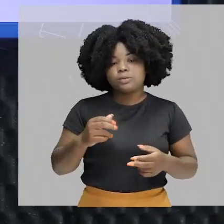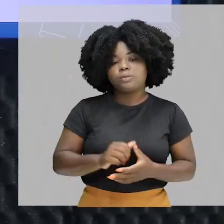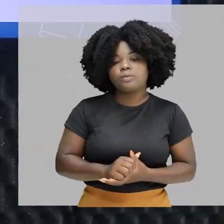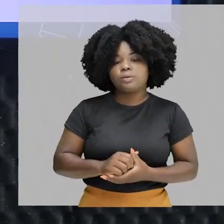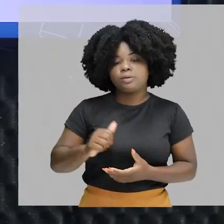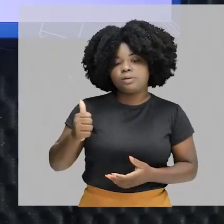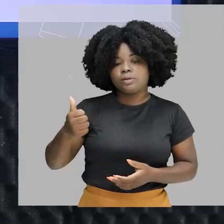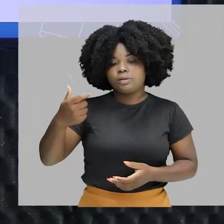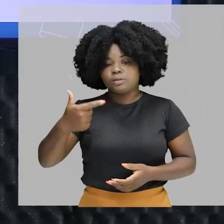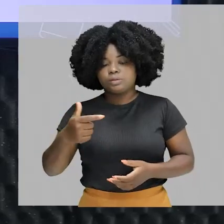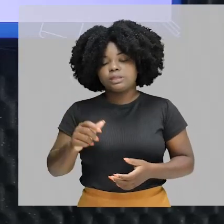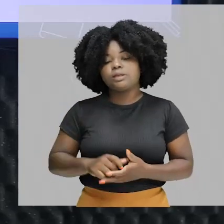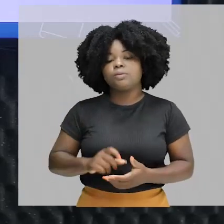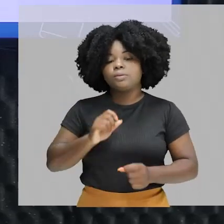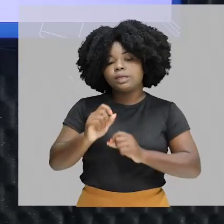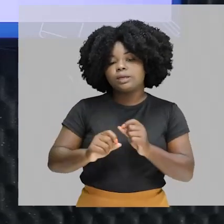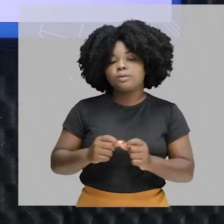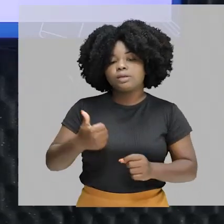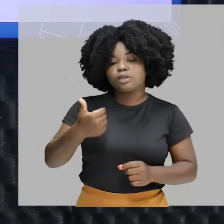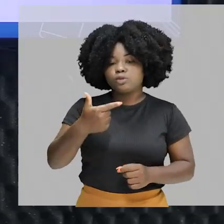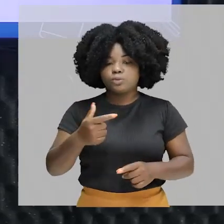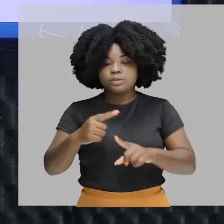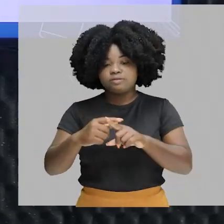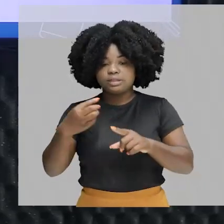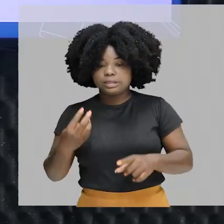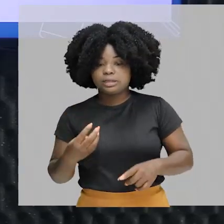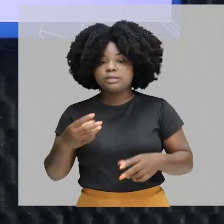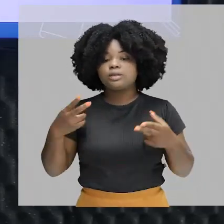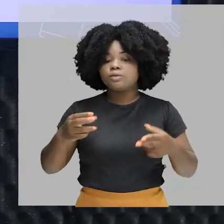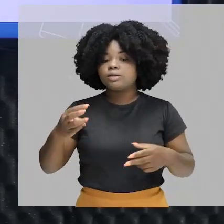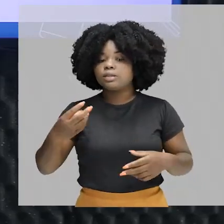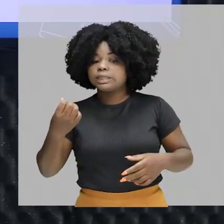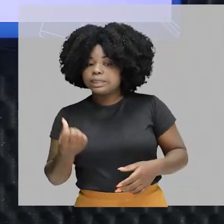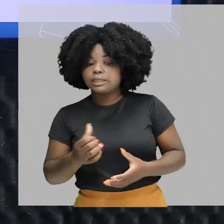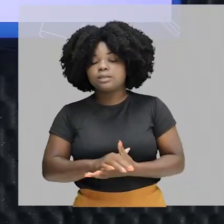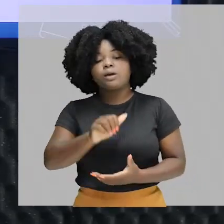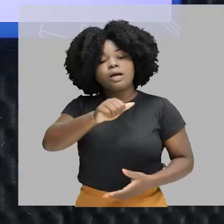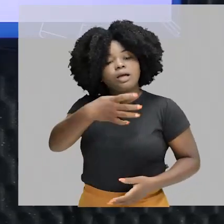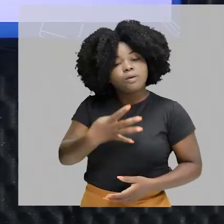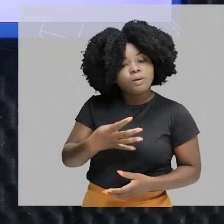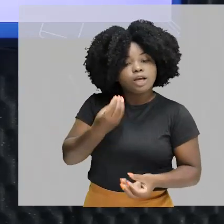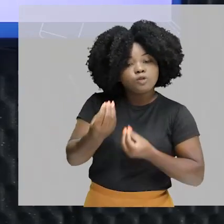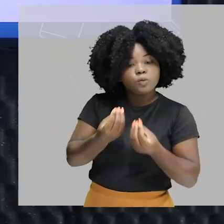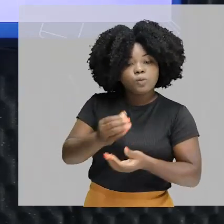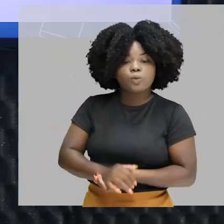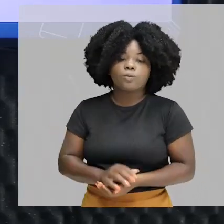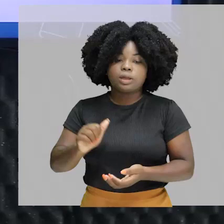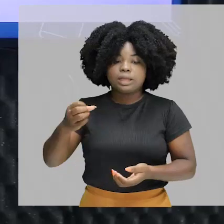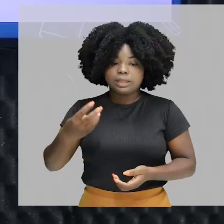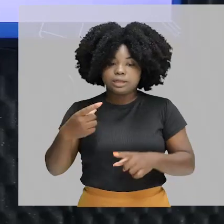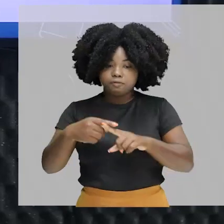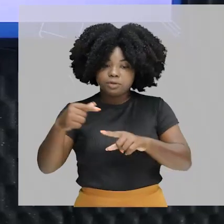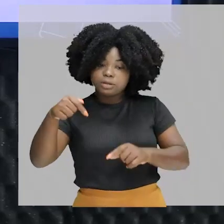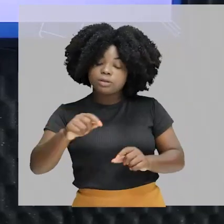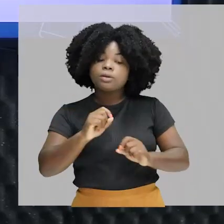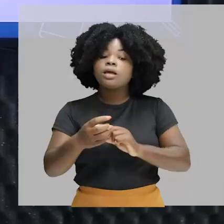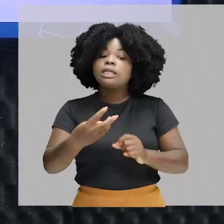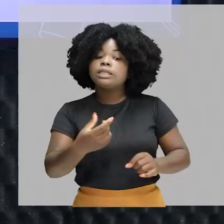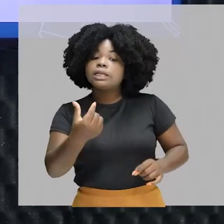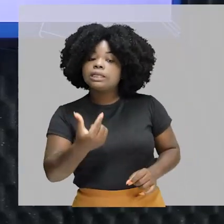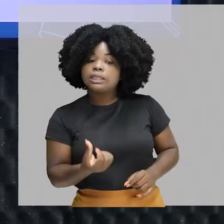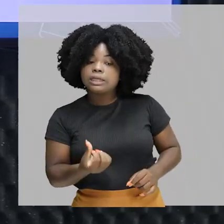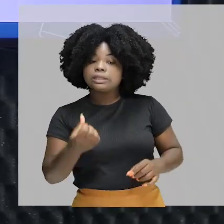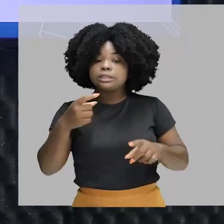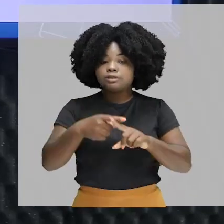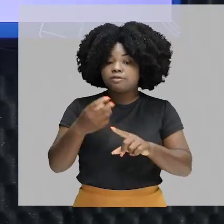seja, 12 vezes 3, 36. O A4, A3 vezes Q, ou seja,